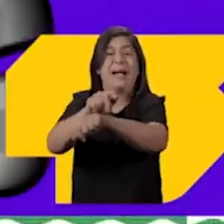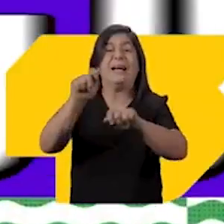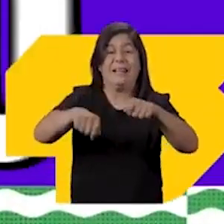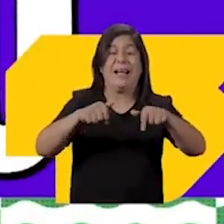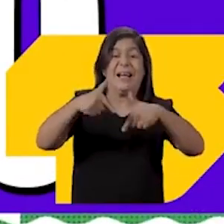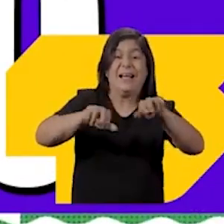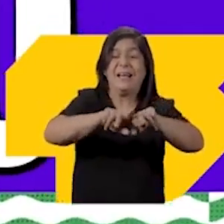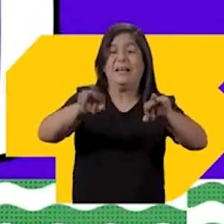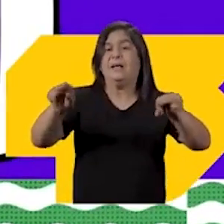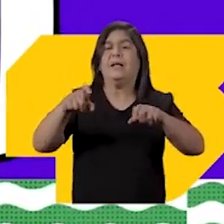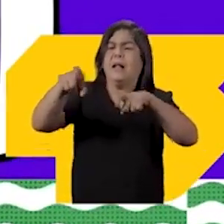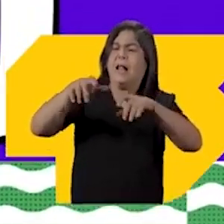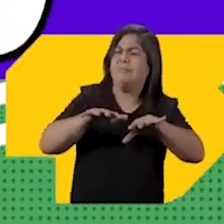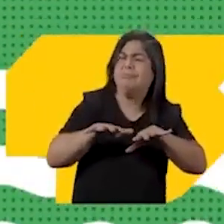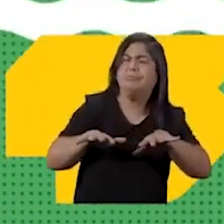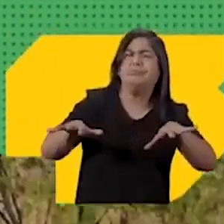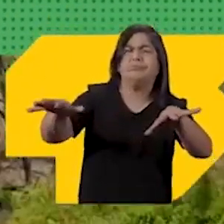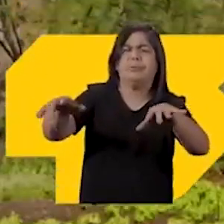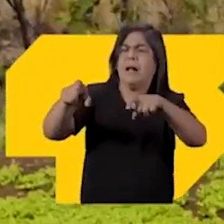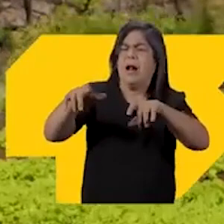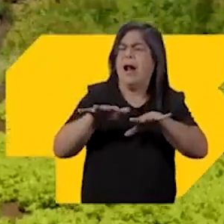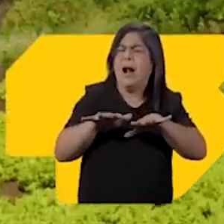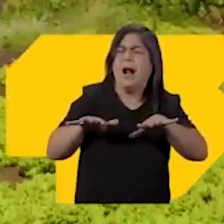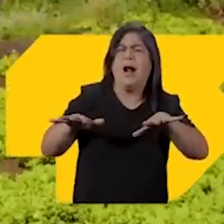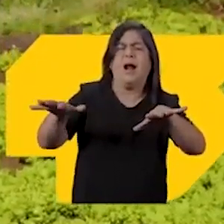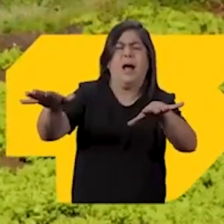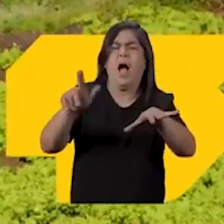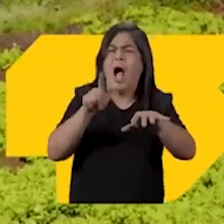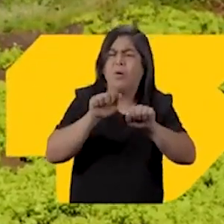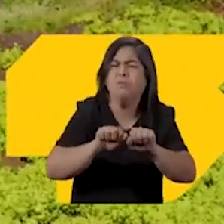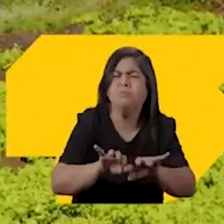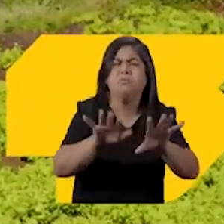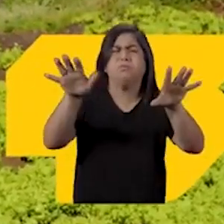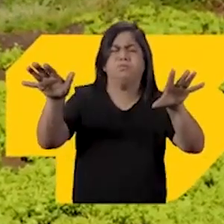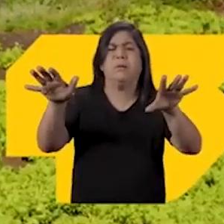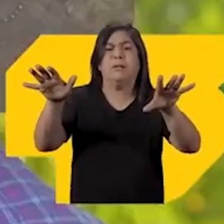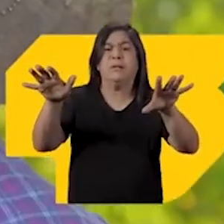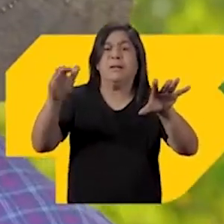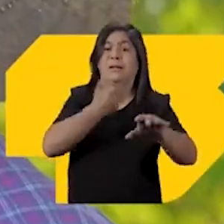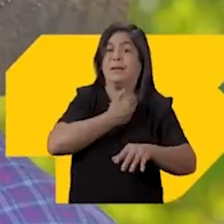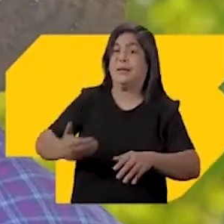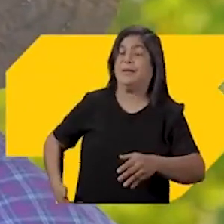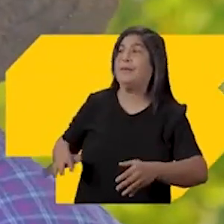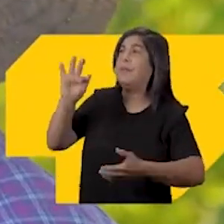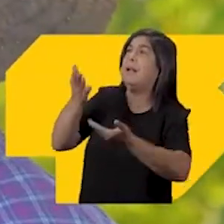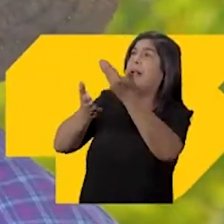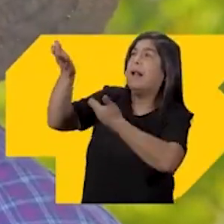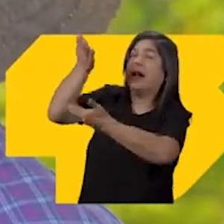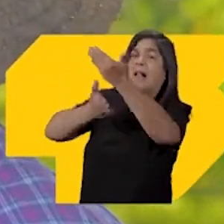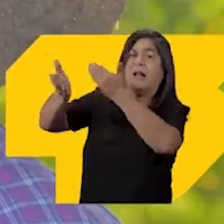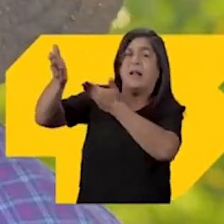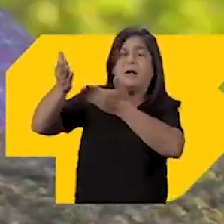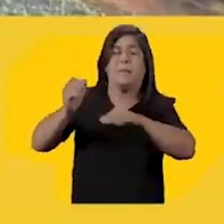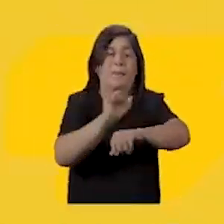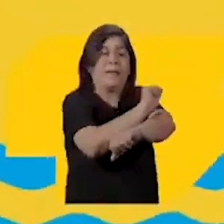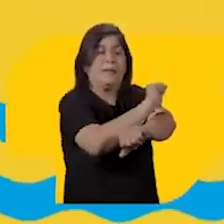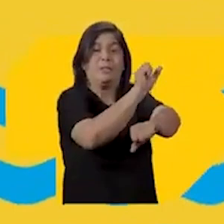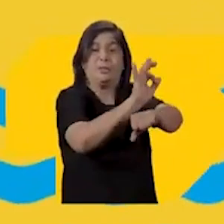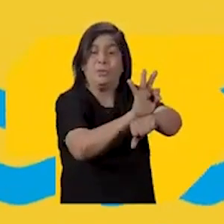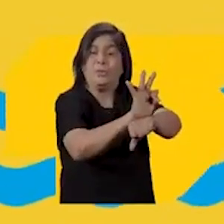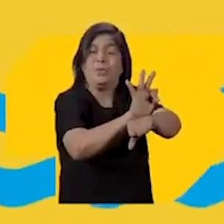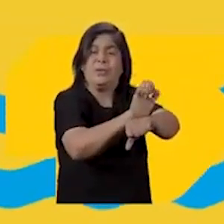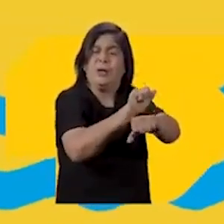novos negócios. Agora é mais emprego! Para transformar o sertão num grande polo de agricultura irrigada, Pedro vai trabalhar junto com o governo federal